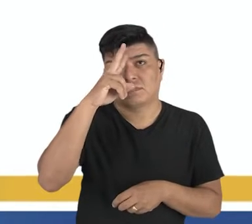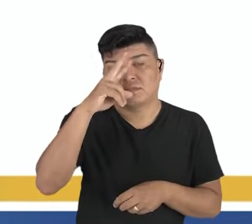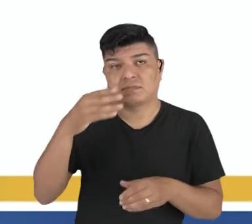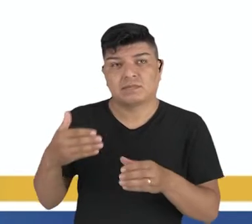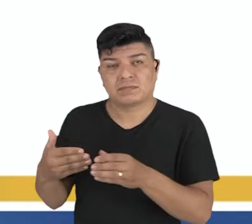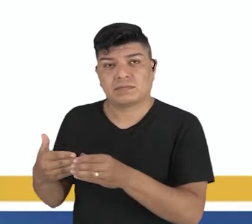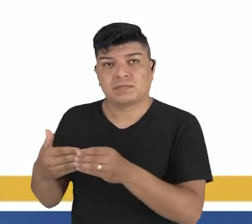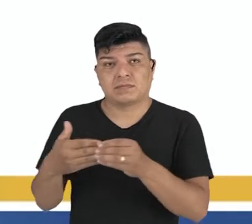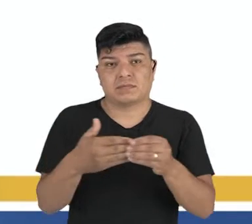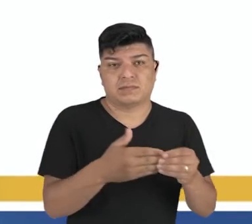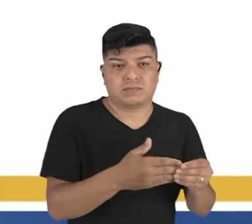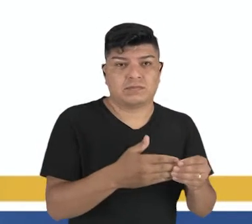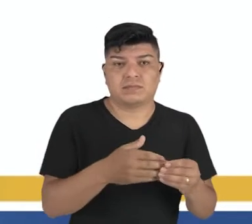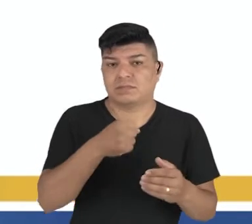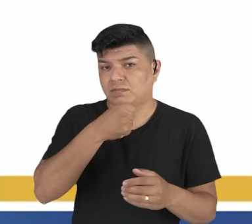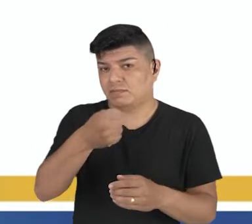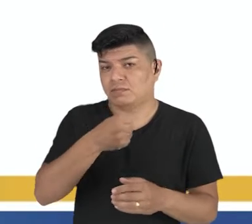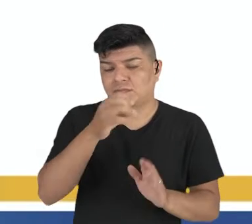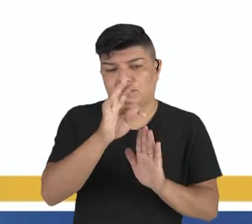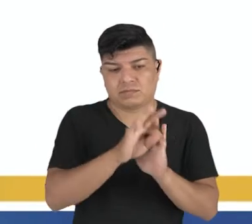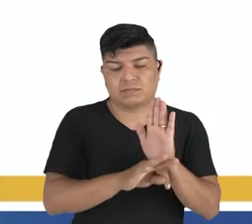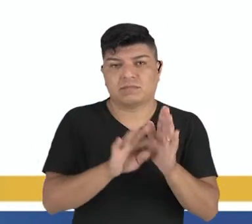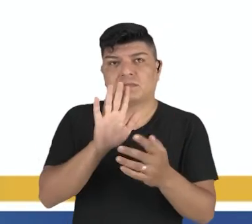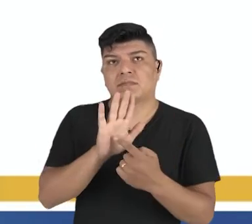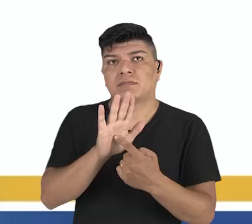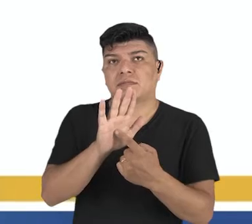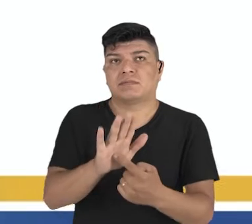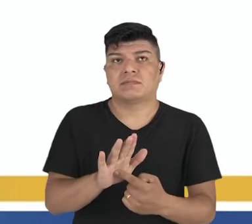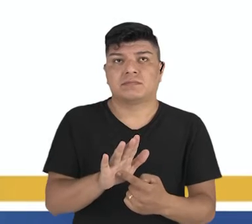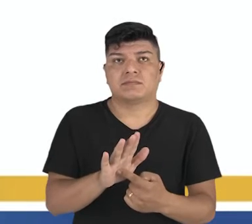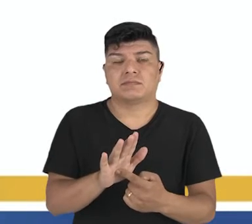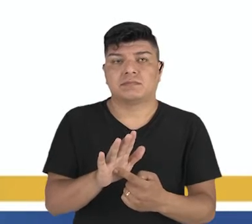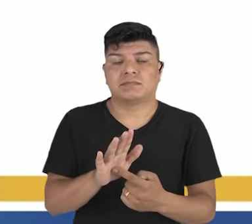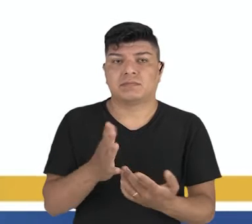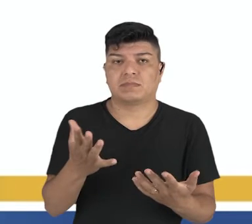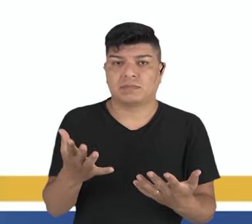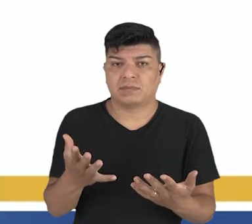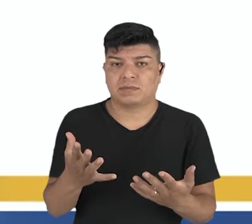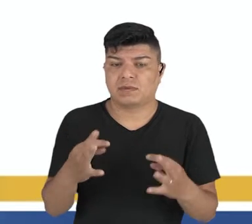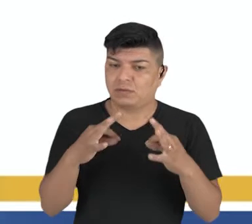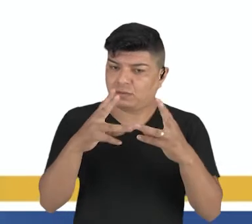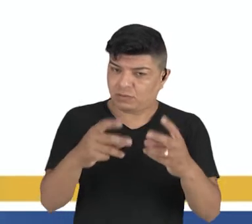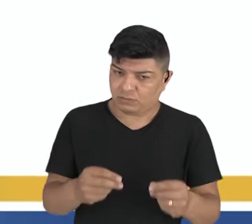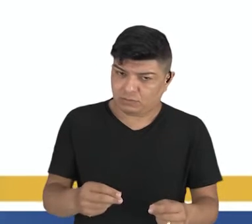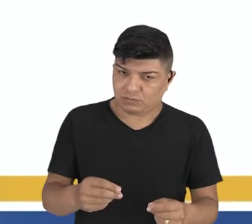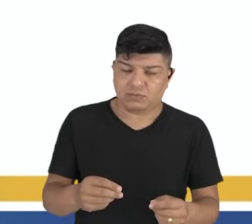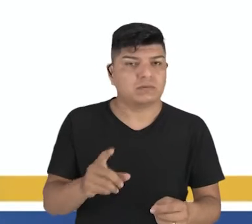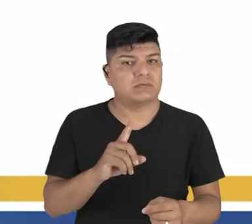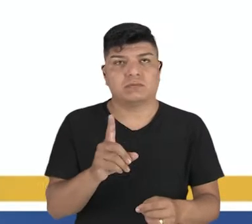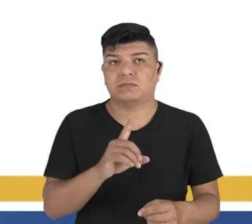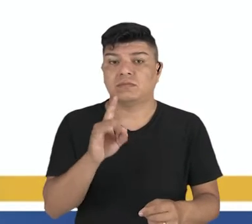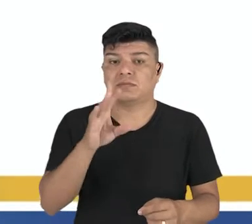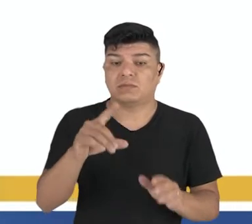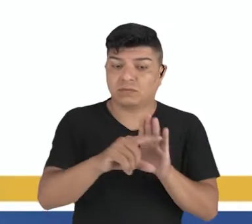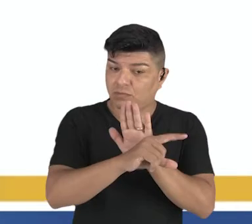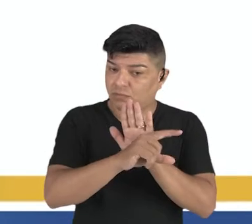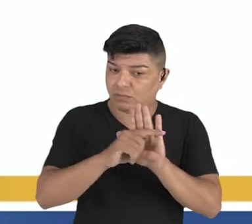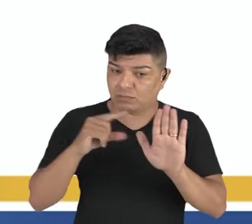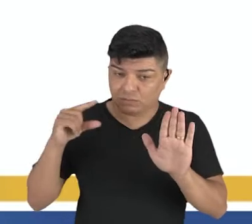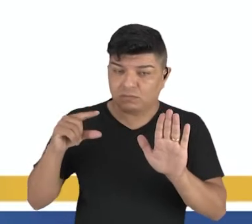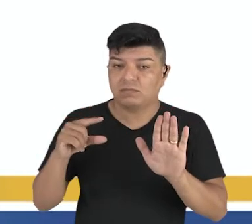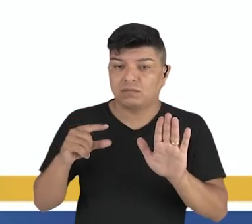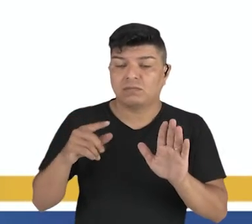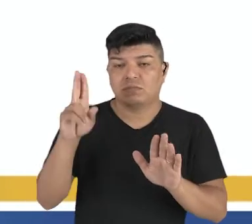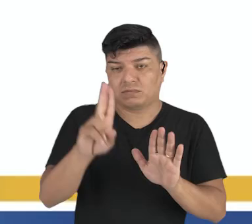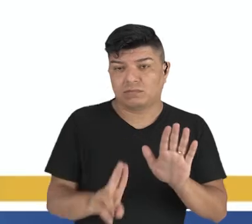essa matéria para vocês, esse texto expositivo, não está na íntegra, ok? É só uma parte dele para a gente